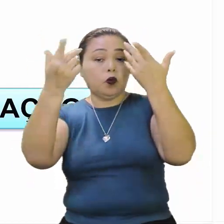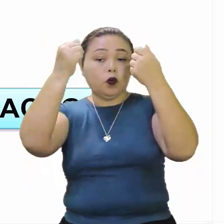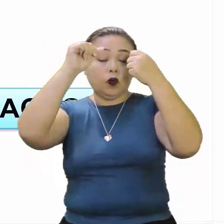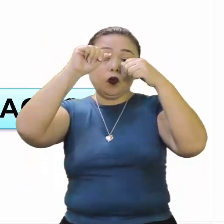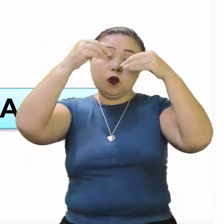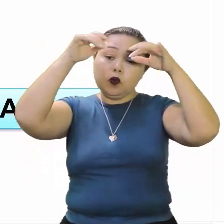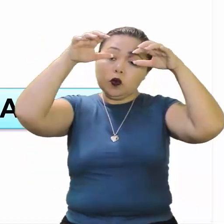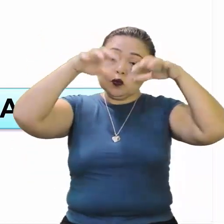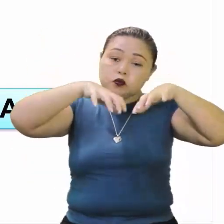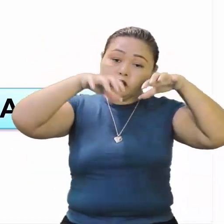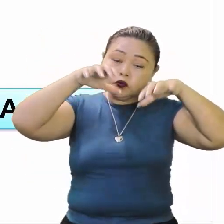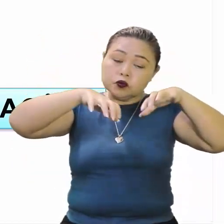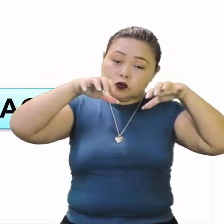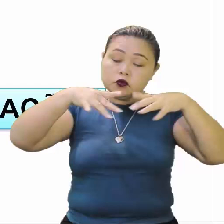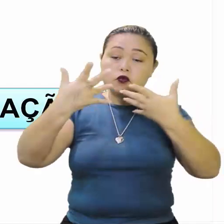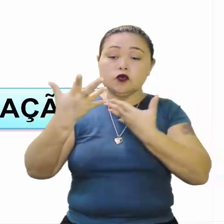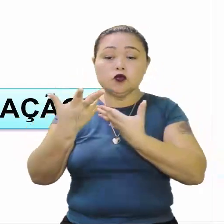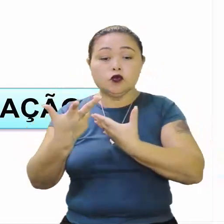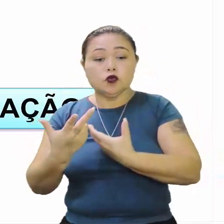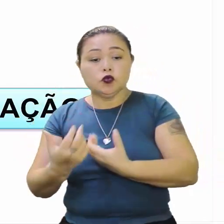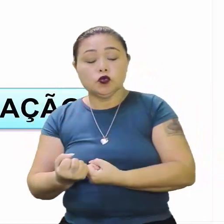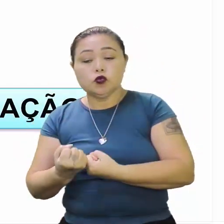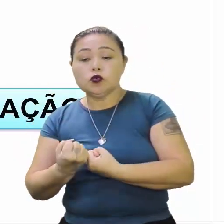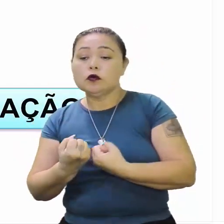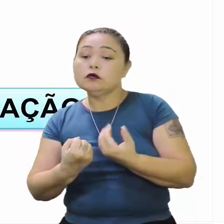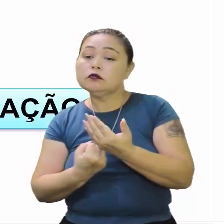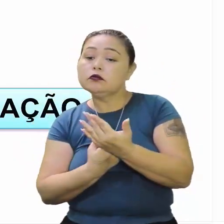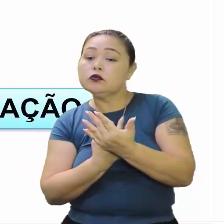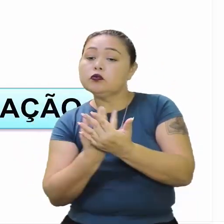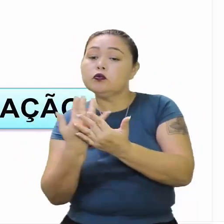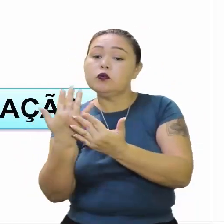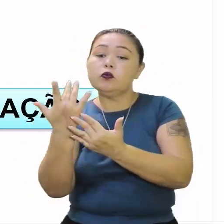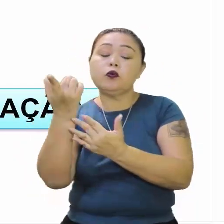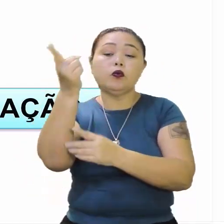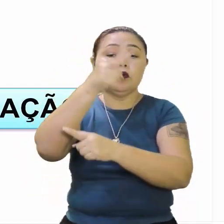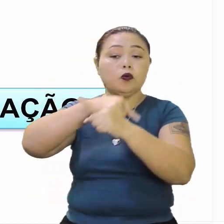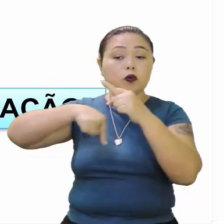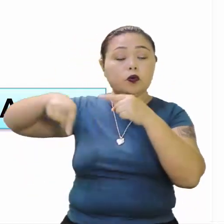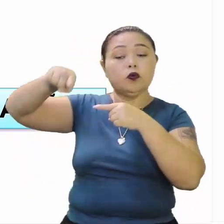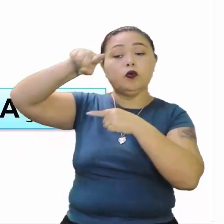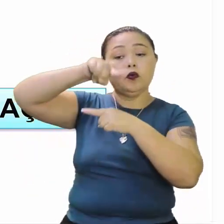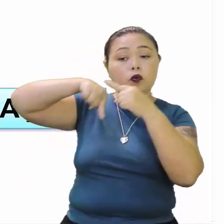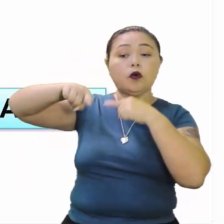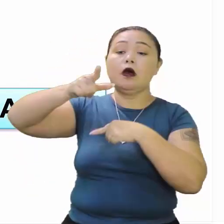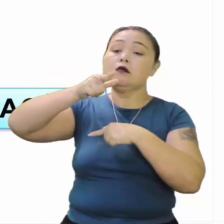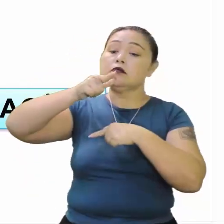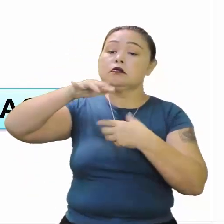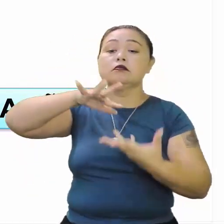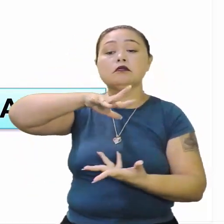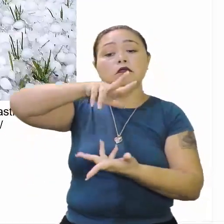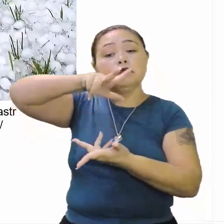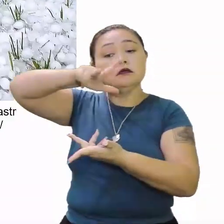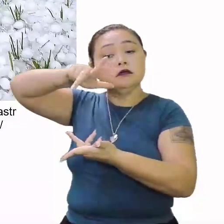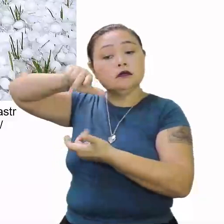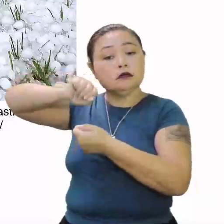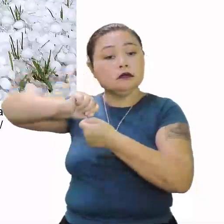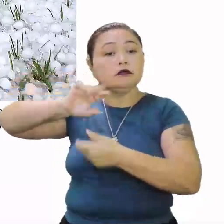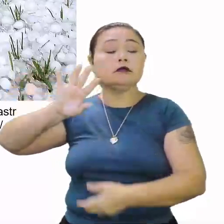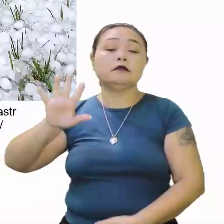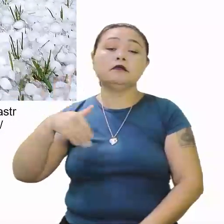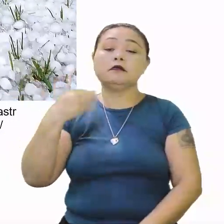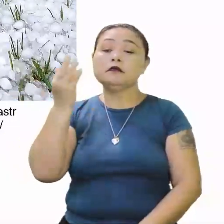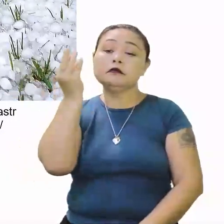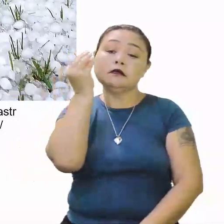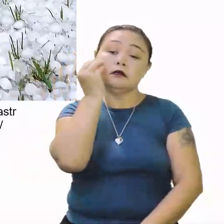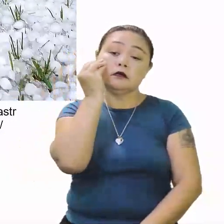infiltração contemplam, então, o ciclo da água no planeta. Tá joia? Para isso,